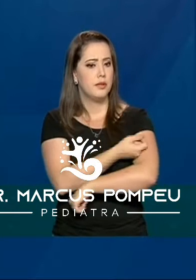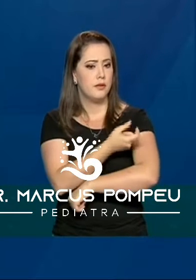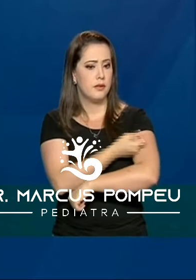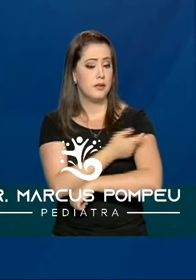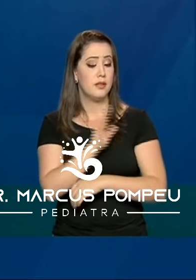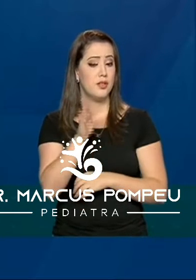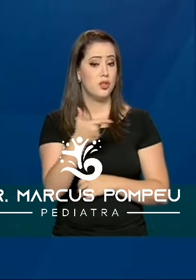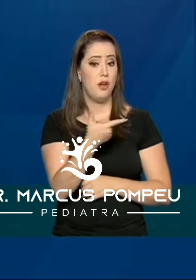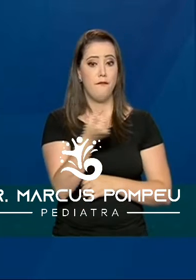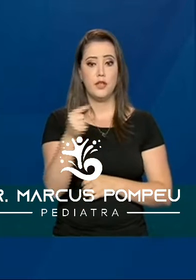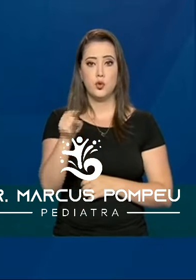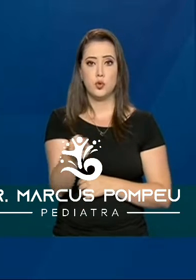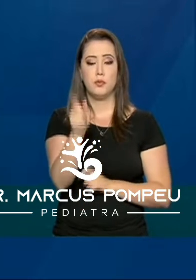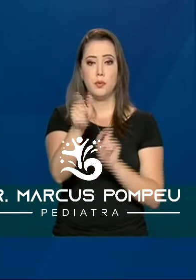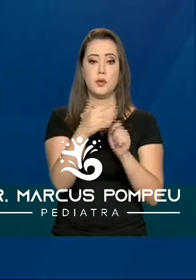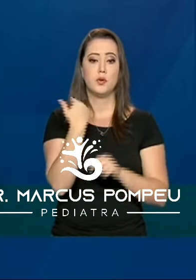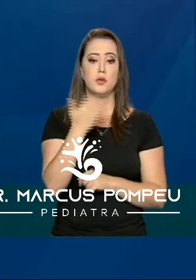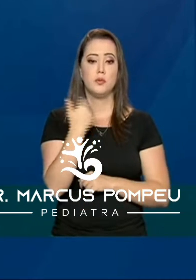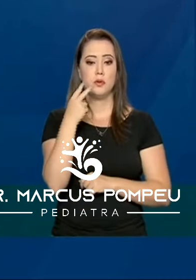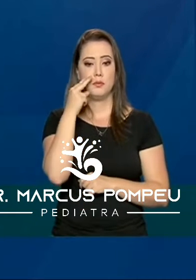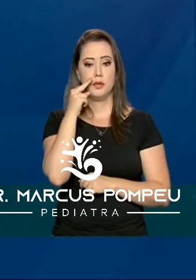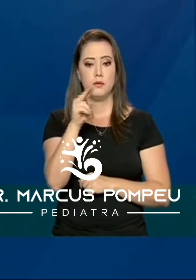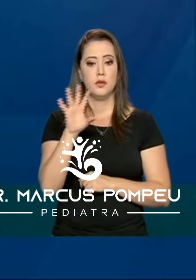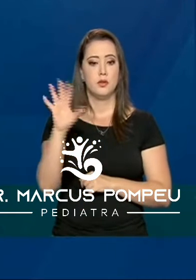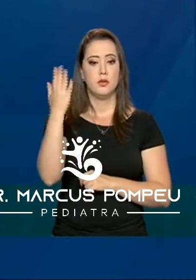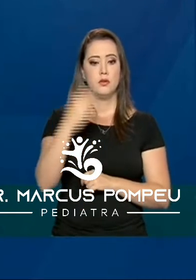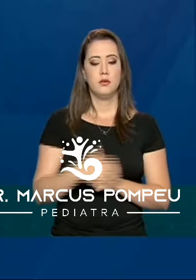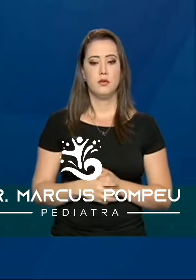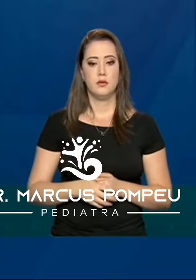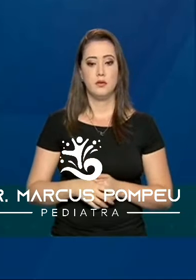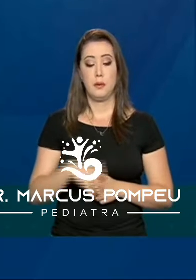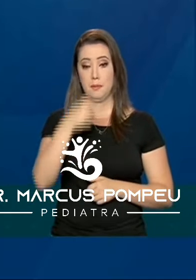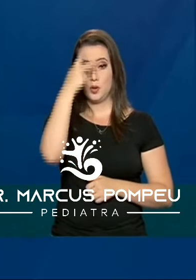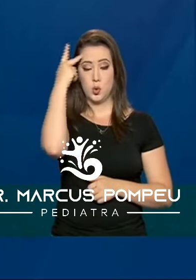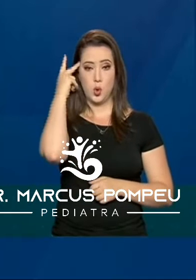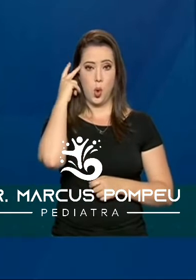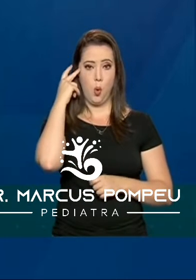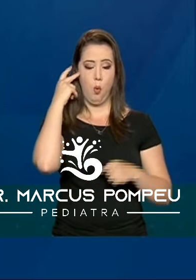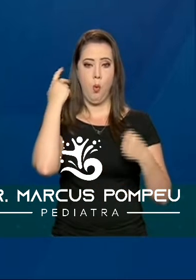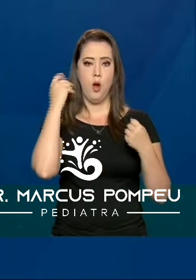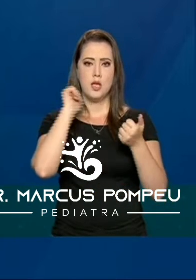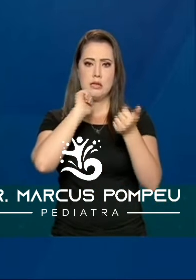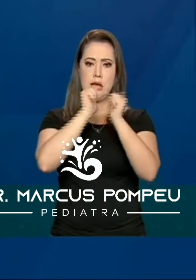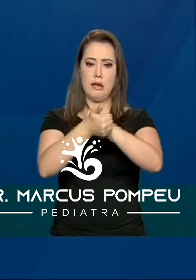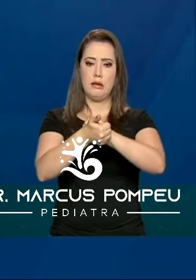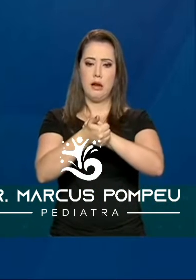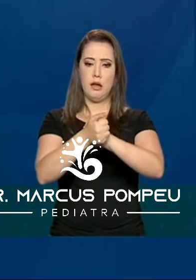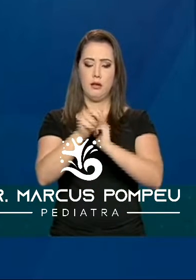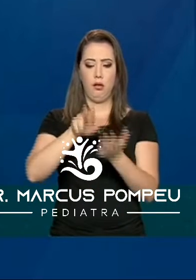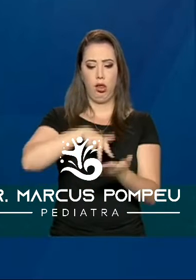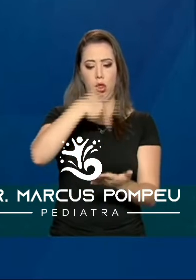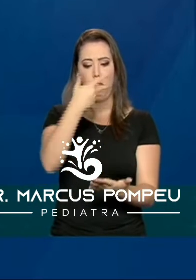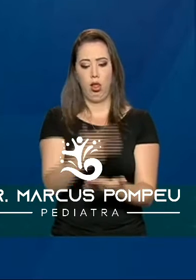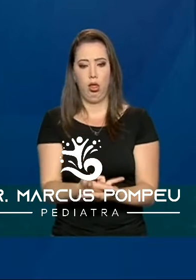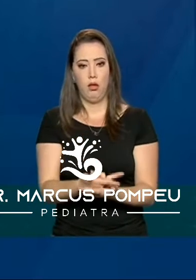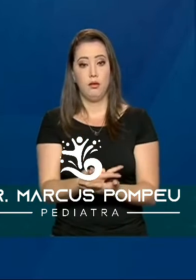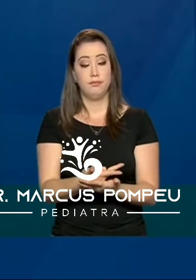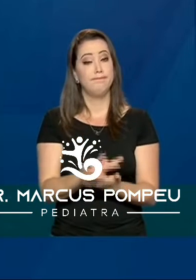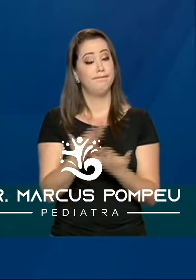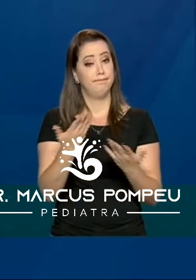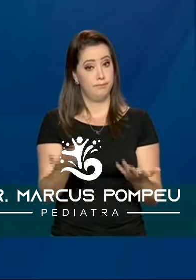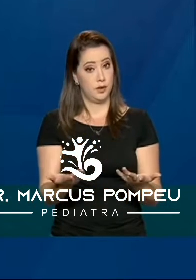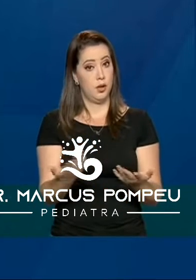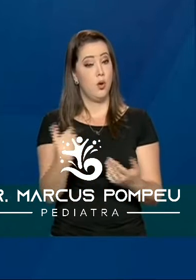20 mil. Mas aí o que acontece? Olha que coisa interessante. Atletas ao chão, as revistas da Coreia já estão mostrando diretamente